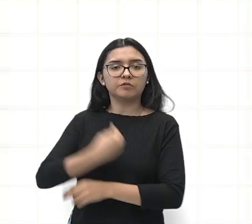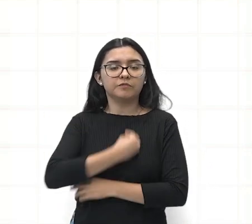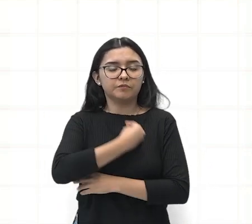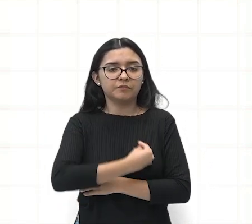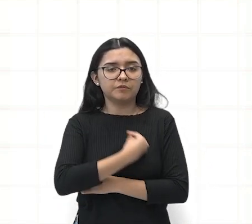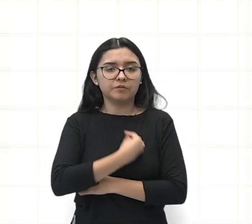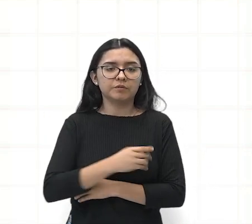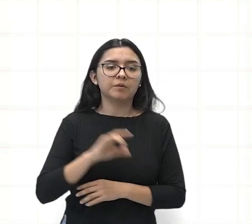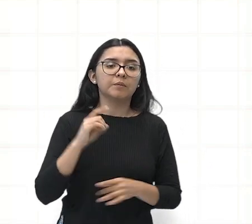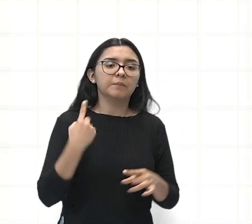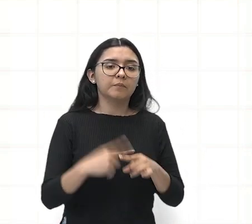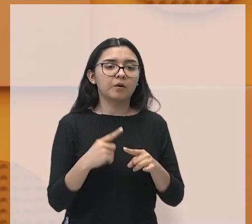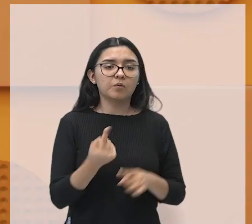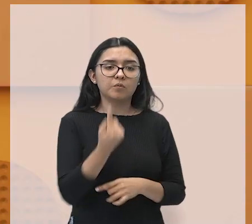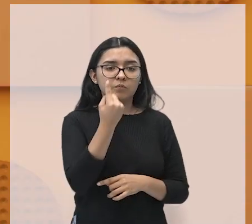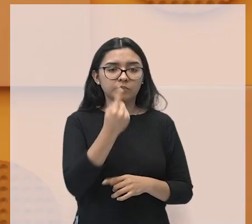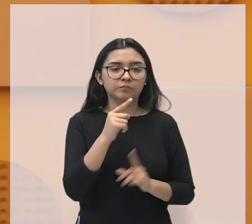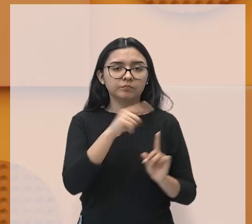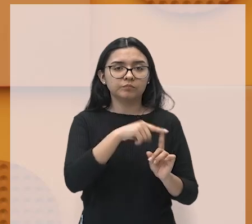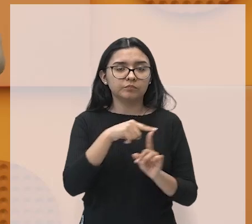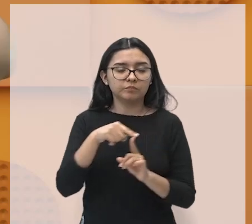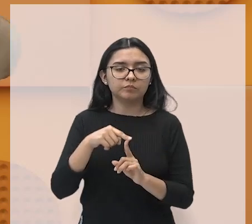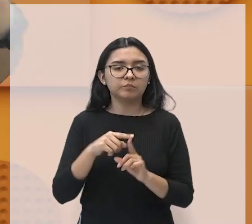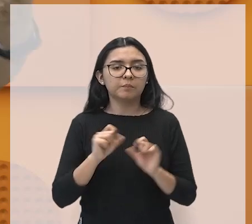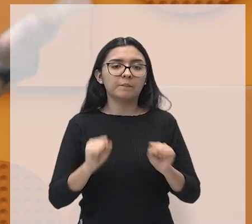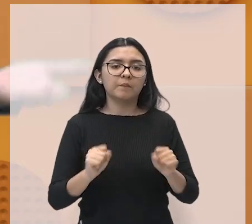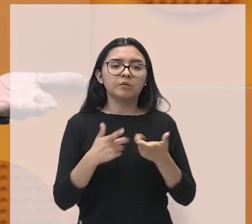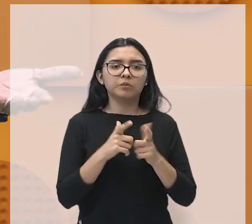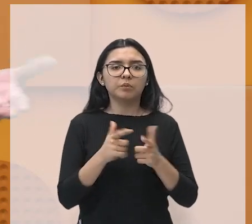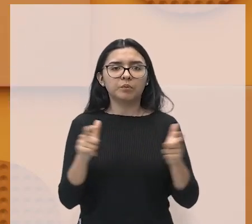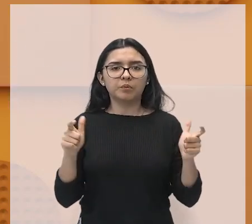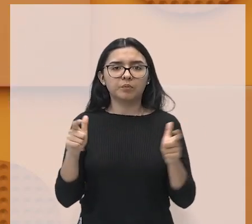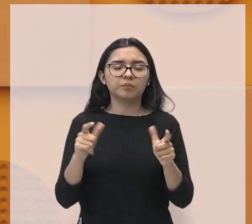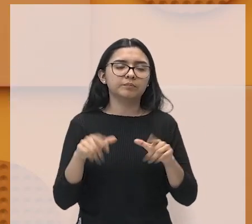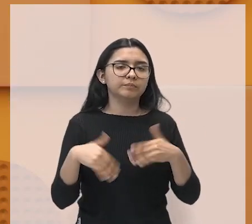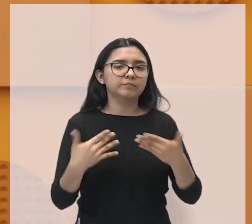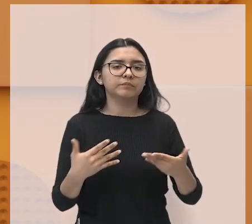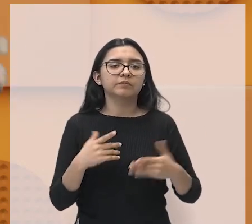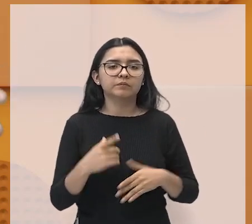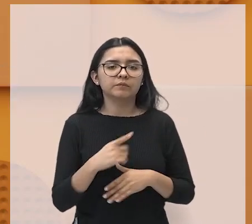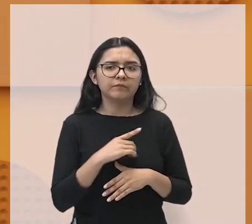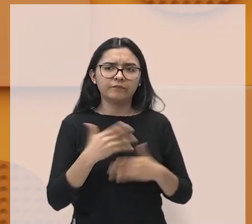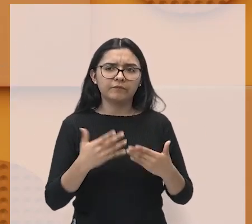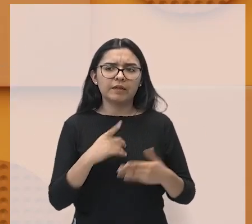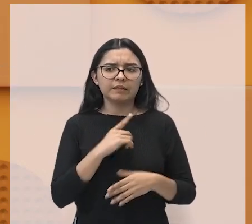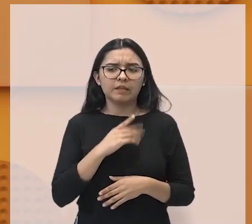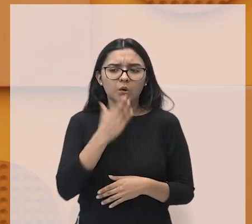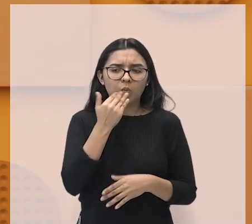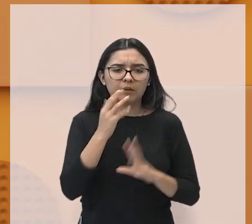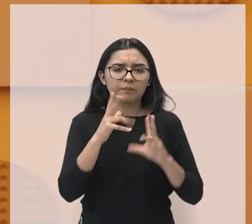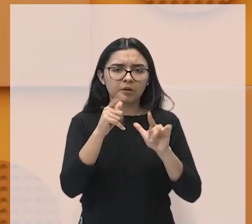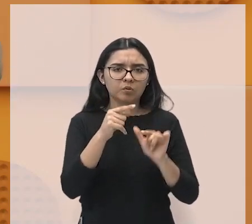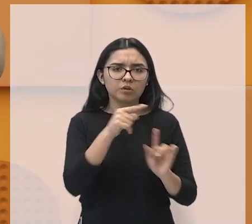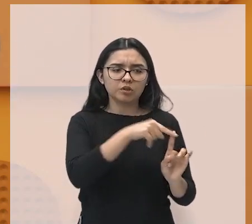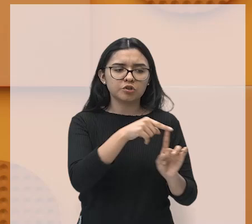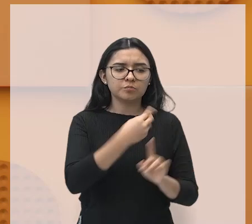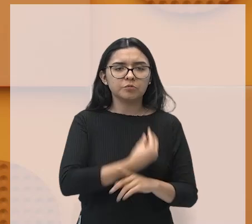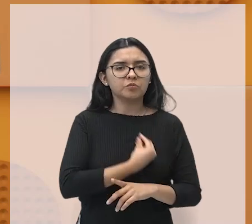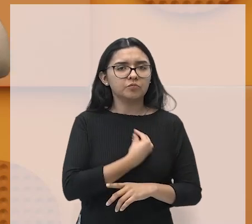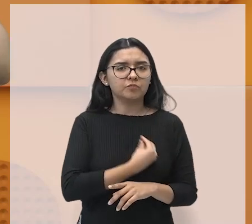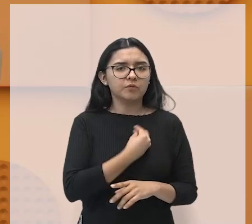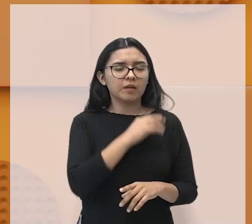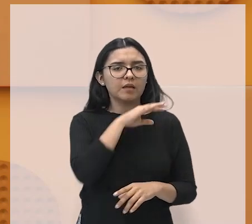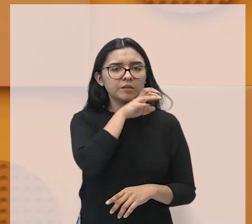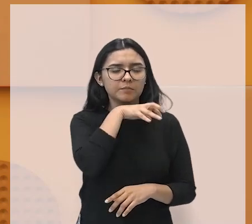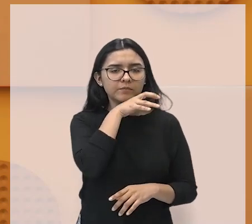porque ali uma espécie de animal acaba podendo crescer demais e ali será que vai ter alimentação para toda aquela espécie de animal? Será